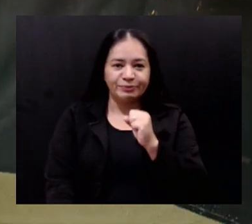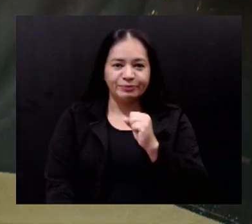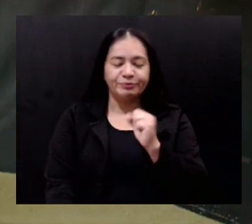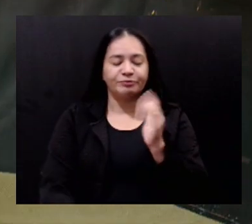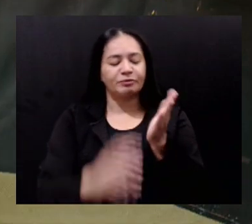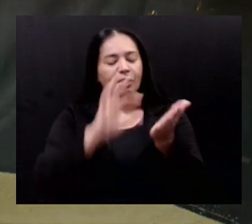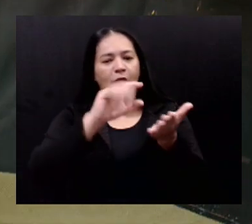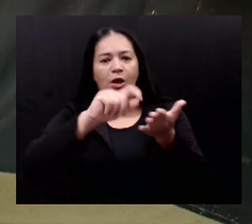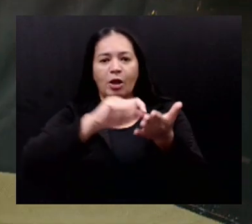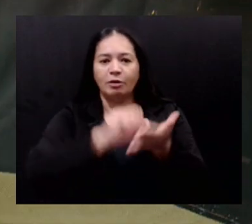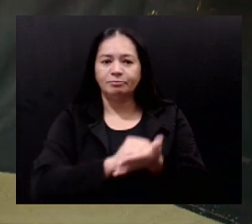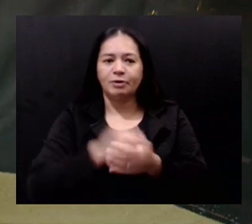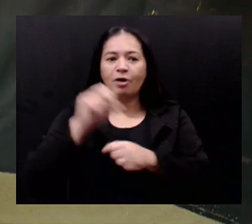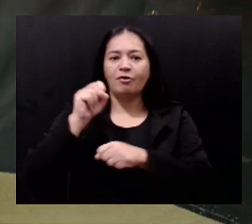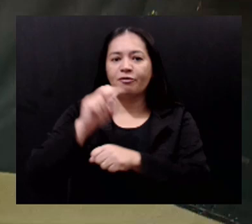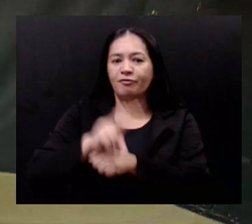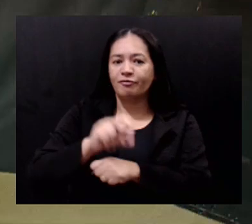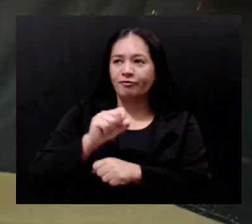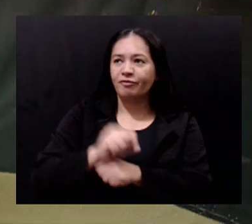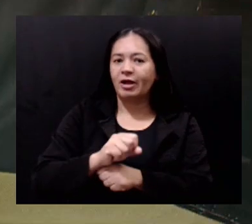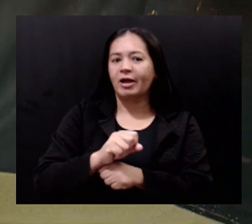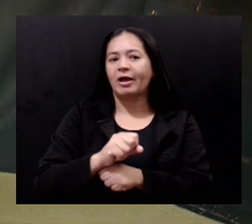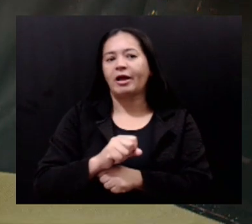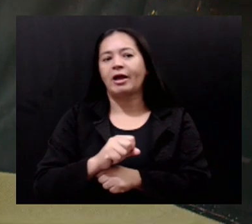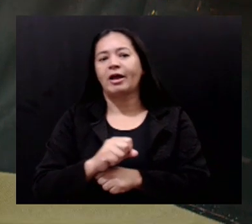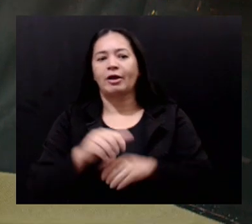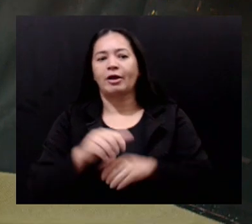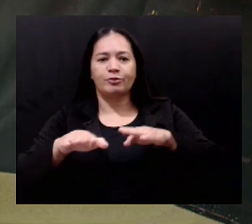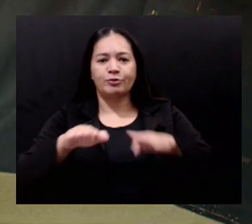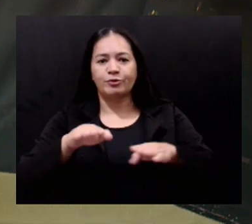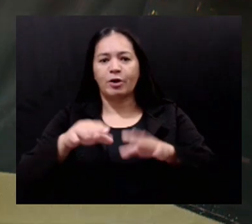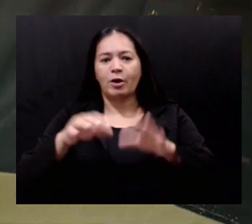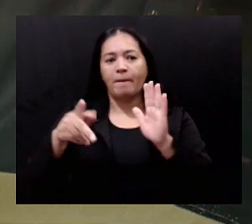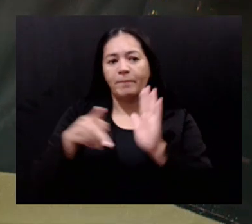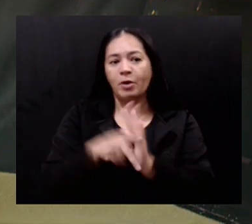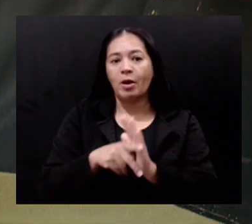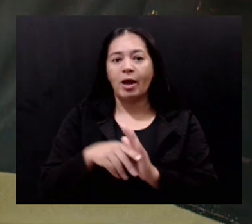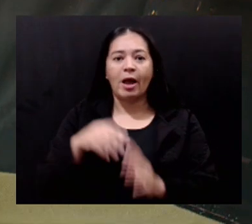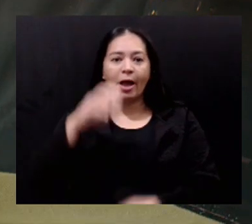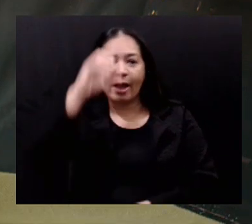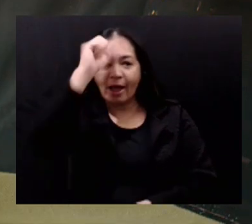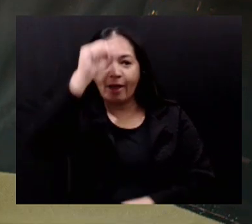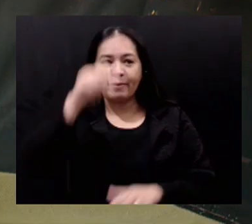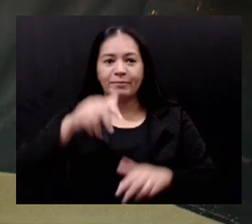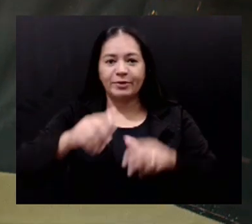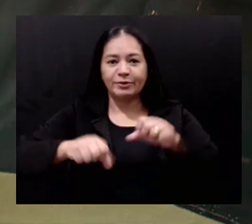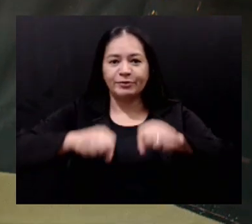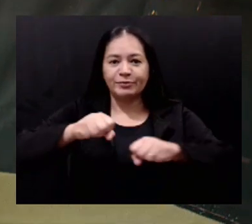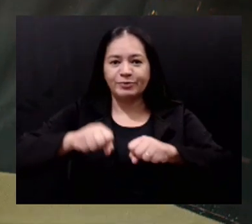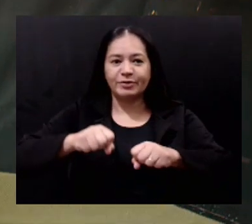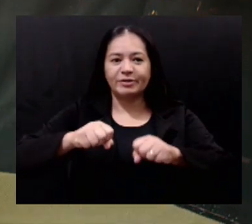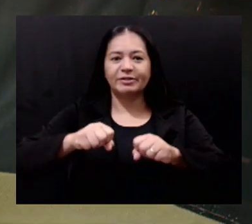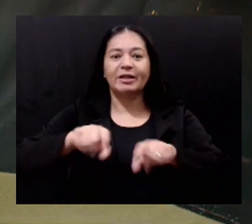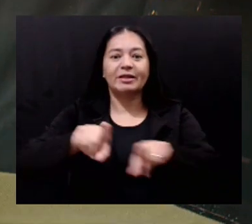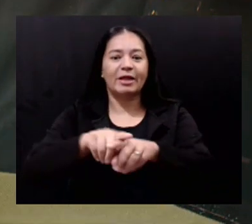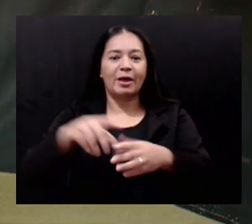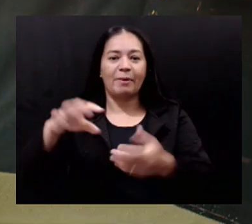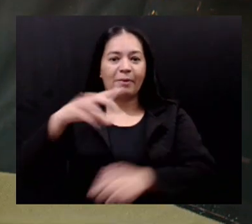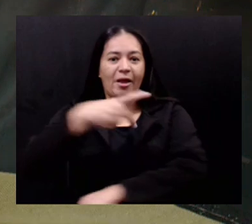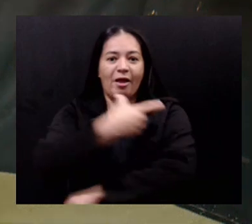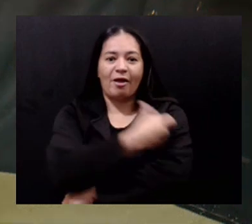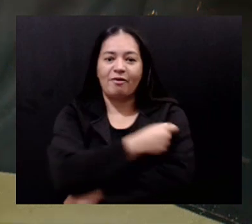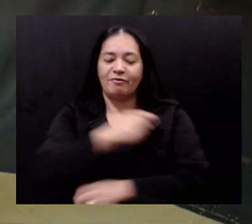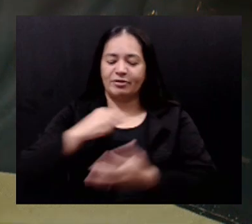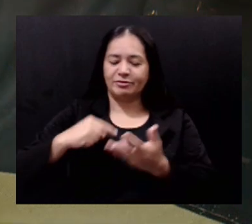estacionamento exclusivo, aprender a usar os patinetes elétricos e colocar a carteira da vacinação em dia estão entre os serviços que